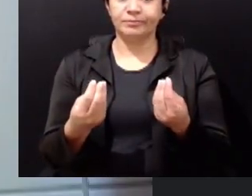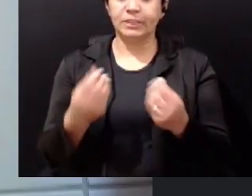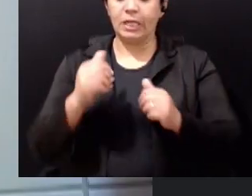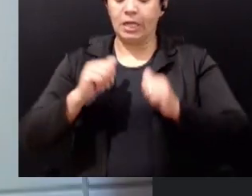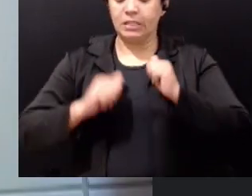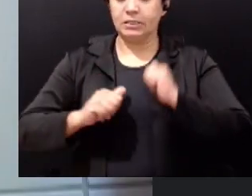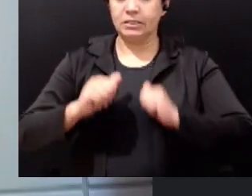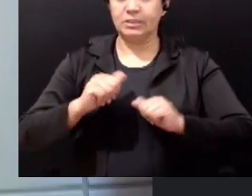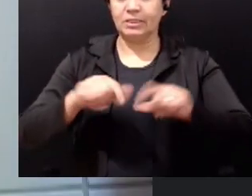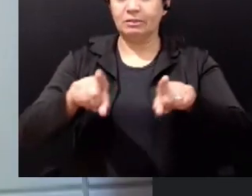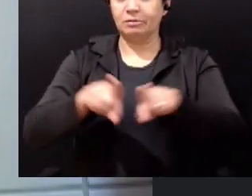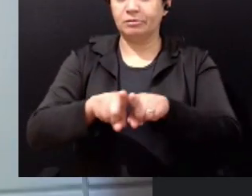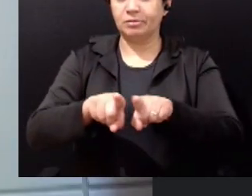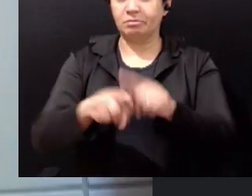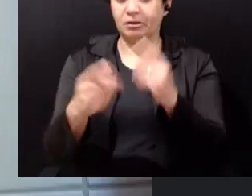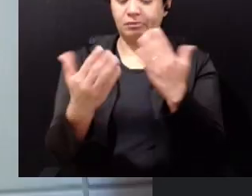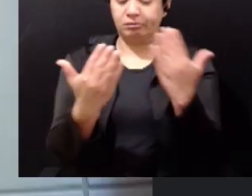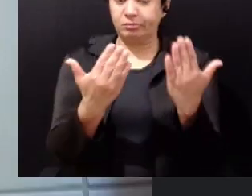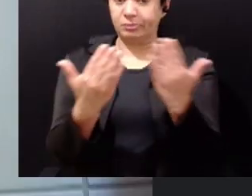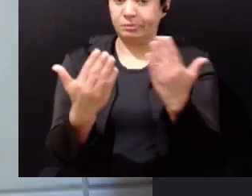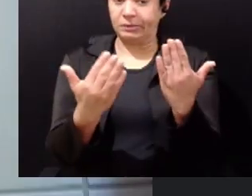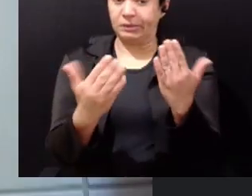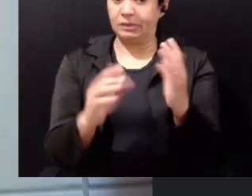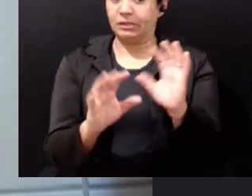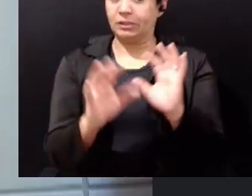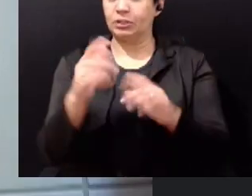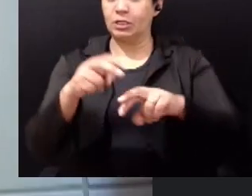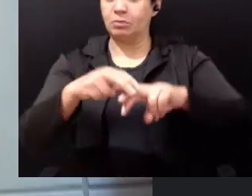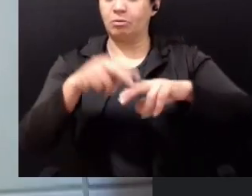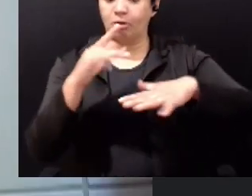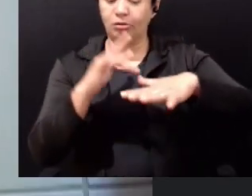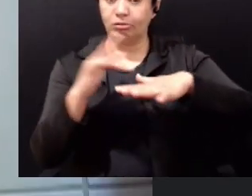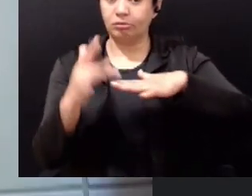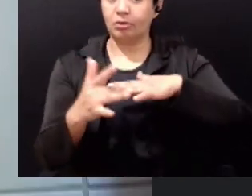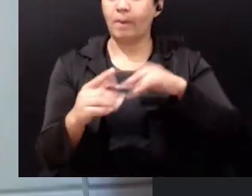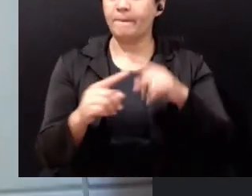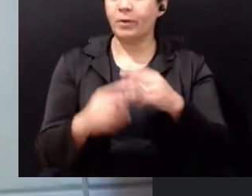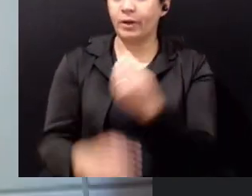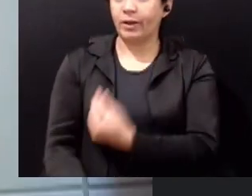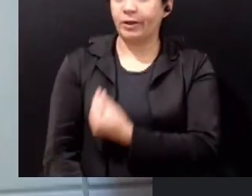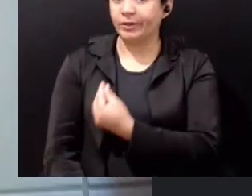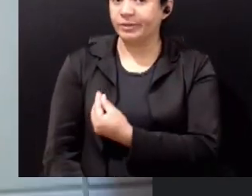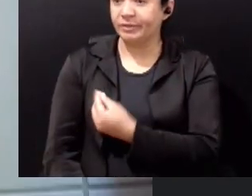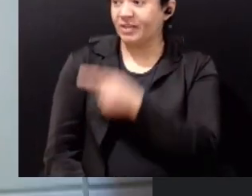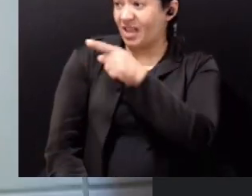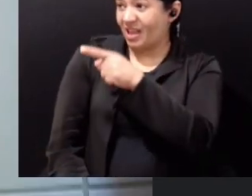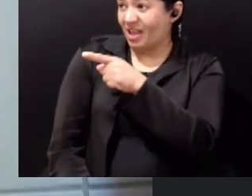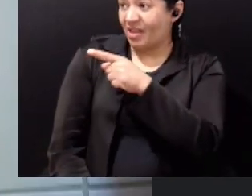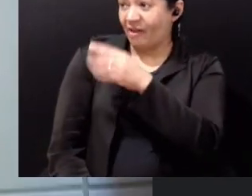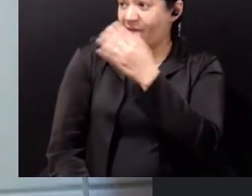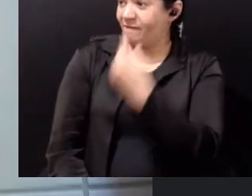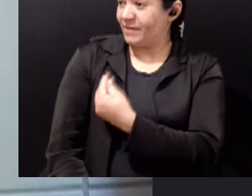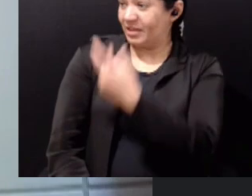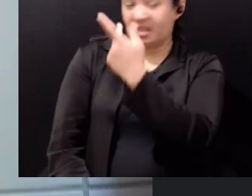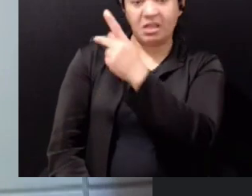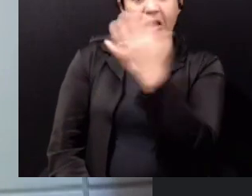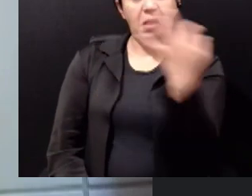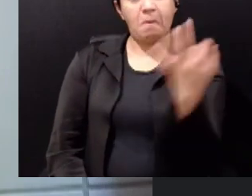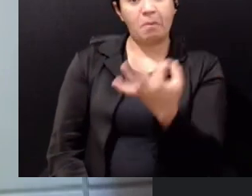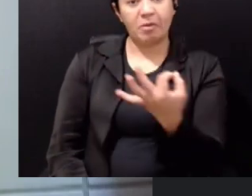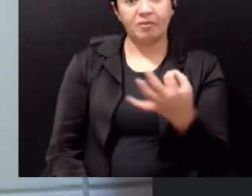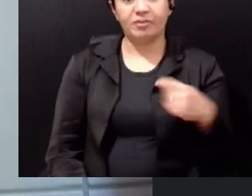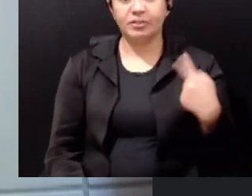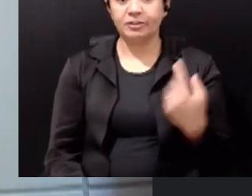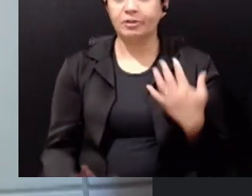de comparação, que gera muito esse, né, que na vida no Instagram é aquela vida editada, bonita, perfeita, e a gente acaba